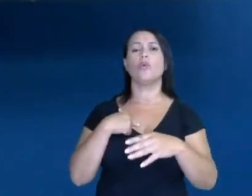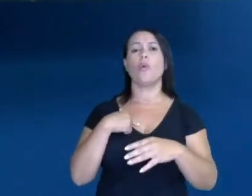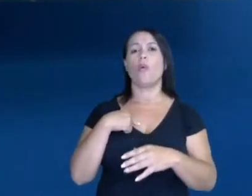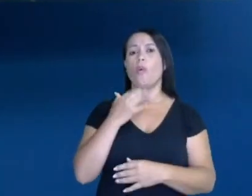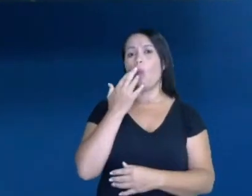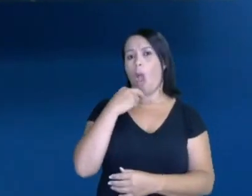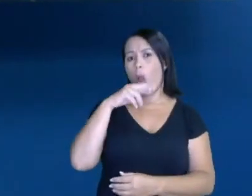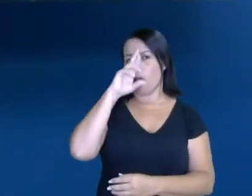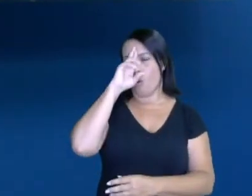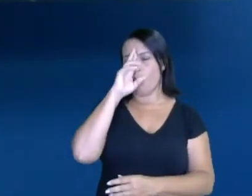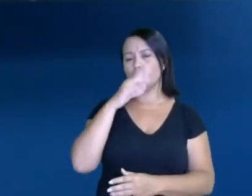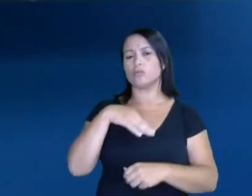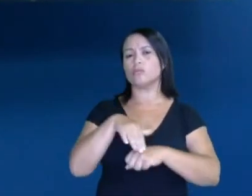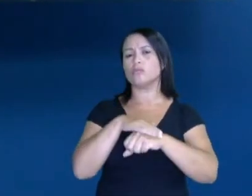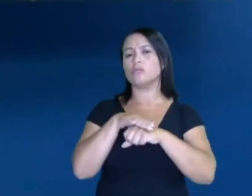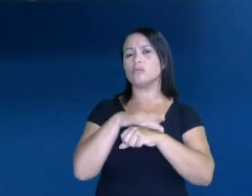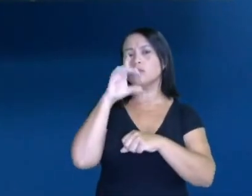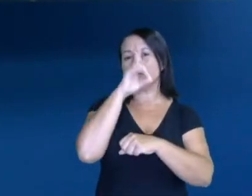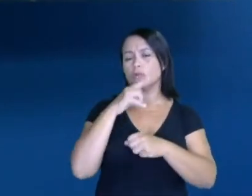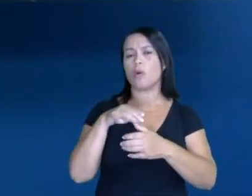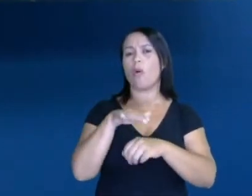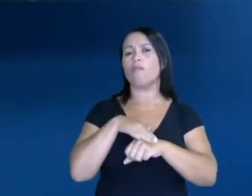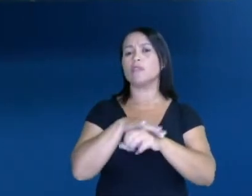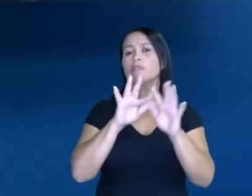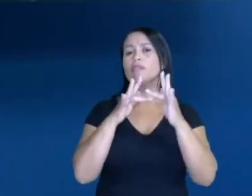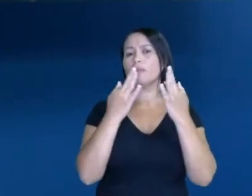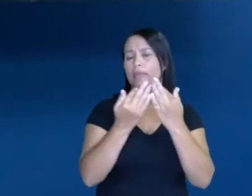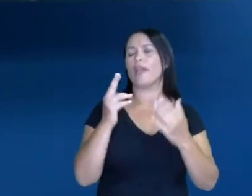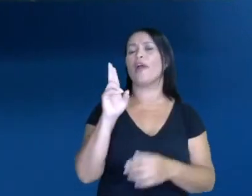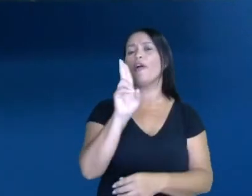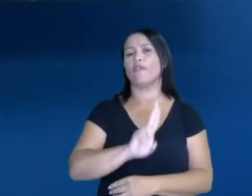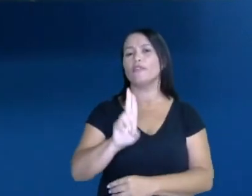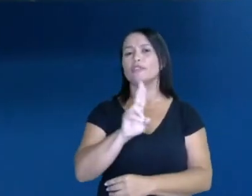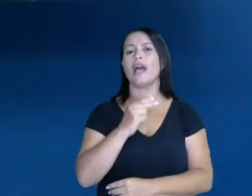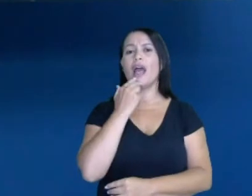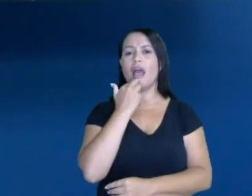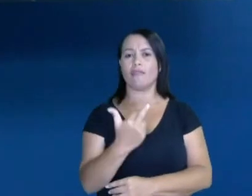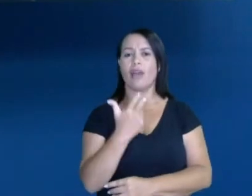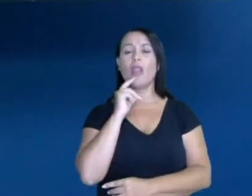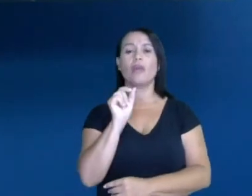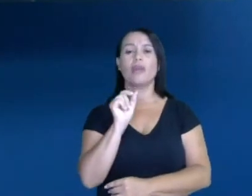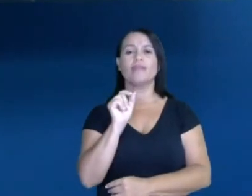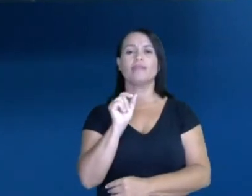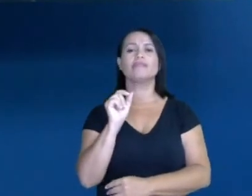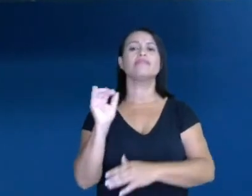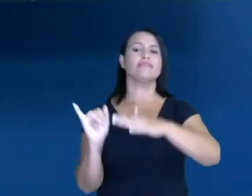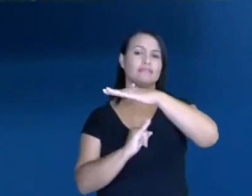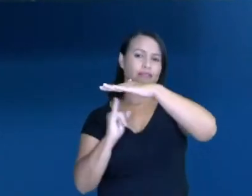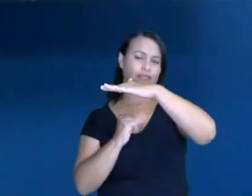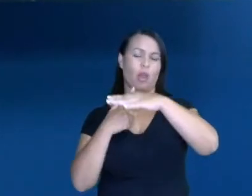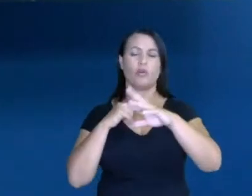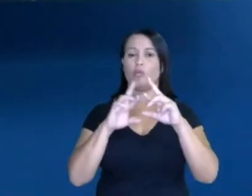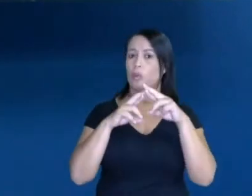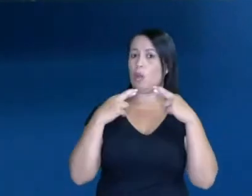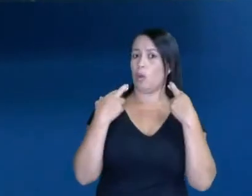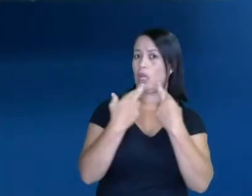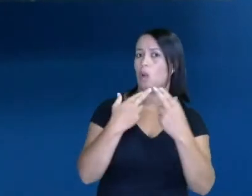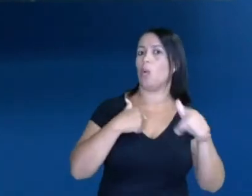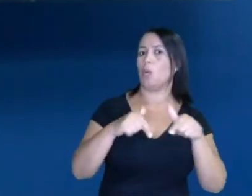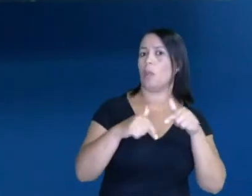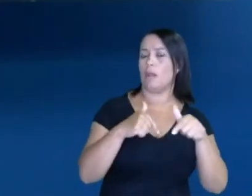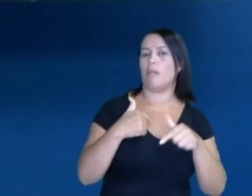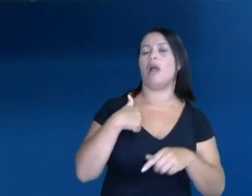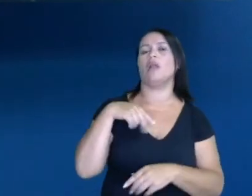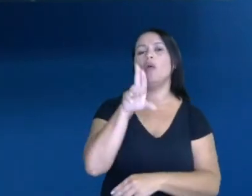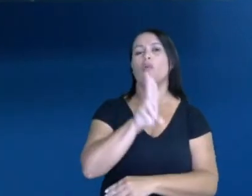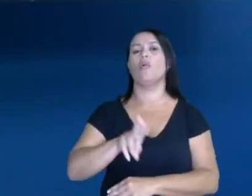domingo conversando com parentes. Eu vou utilizar a fala informal. Agora, estou em uma reunião no trabalho.